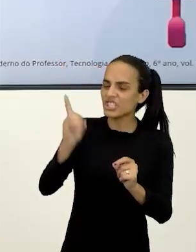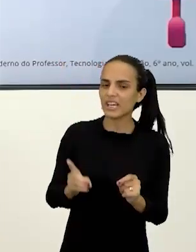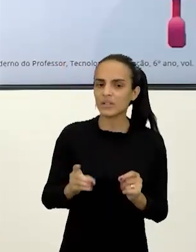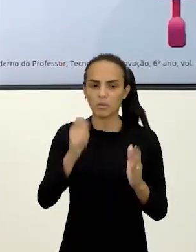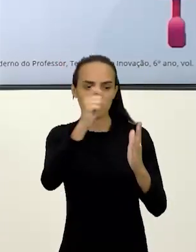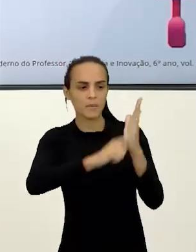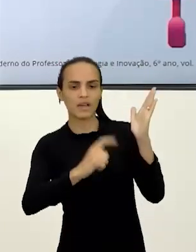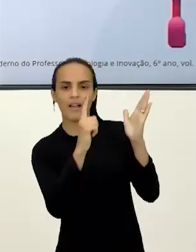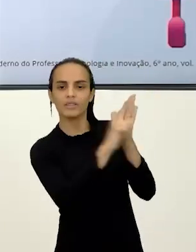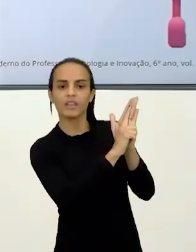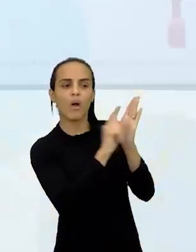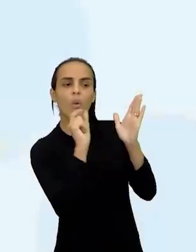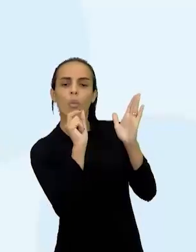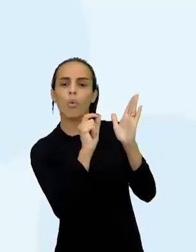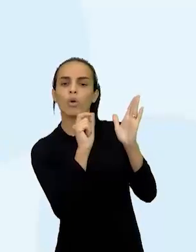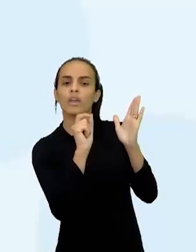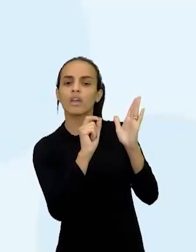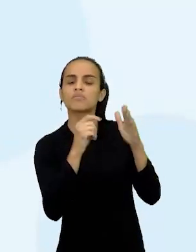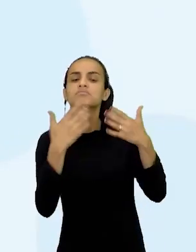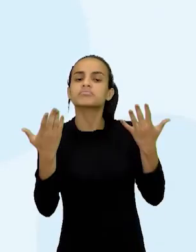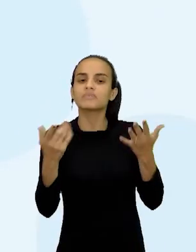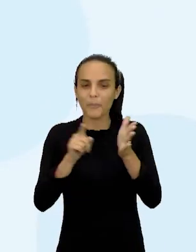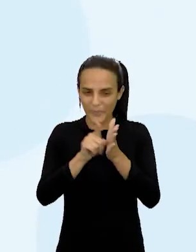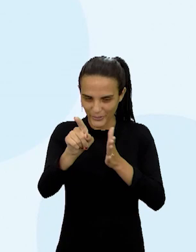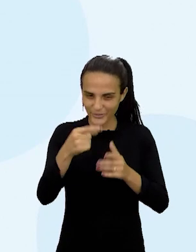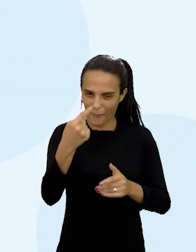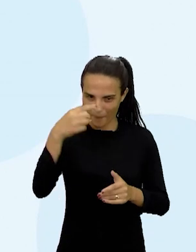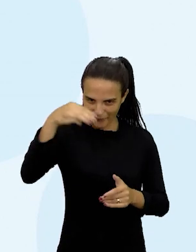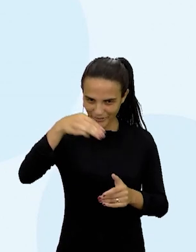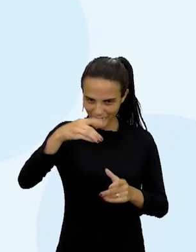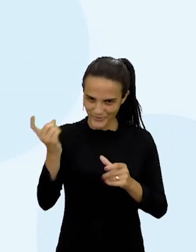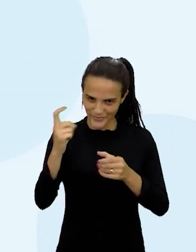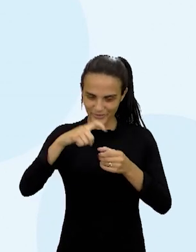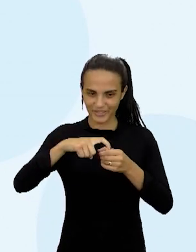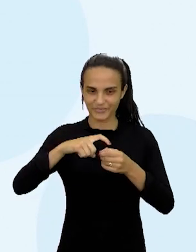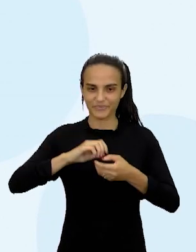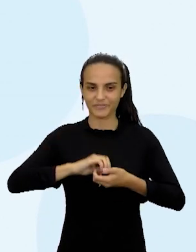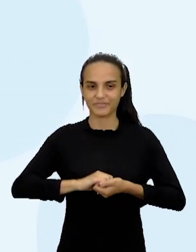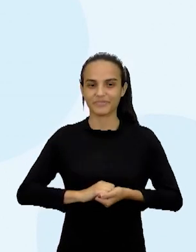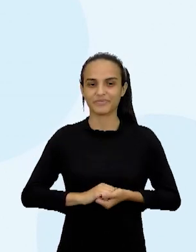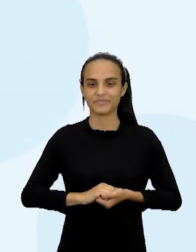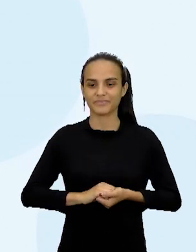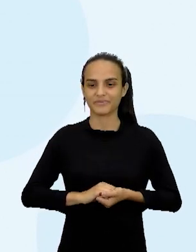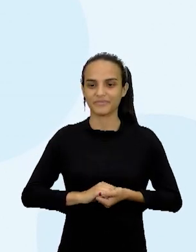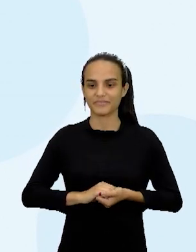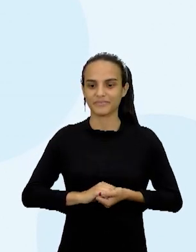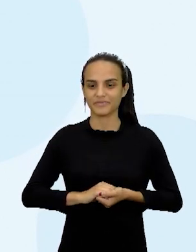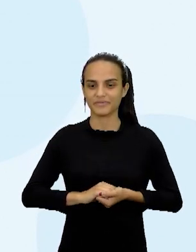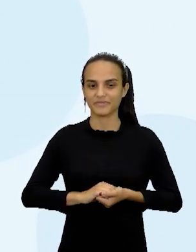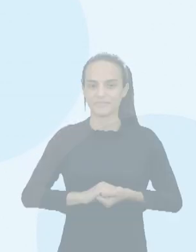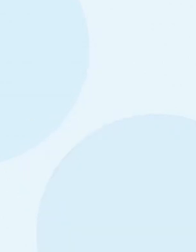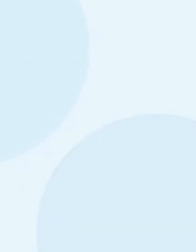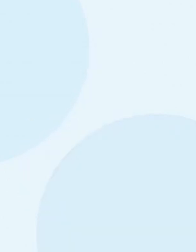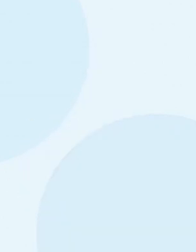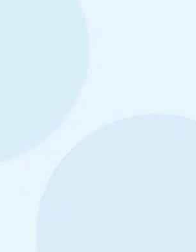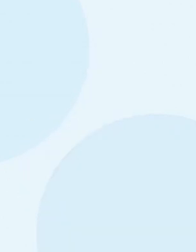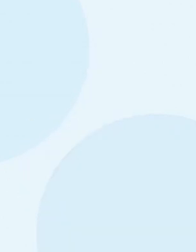Então, a gente vai deixar a perguntinha aí para vocês, um minutinho e já voltamos. Até.